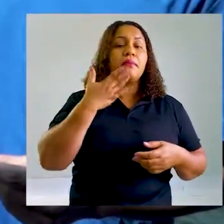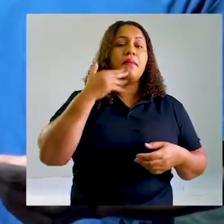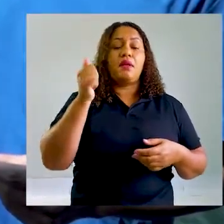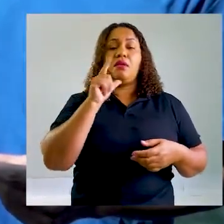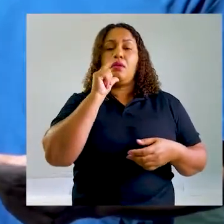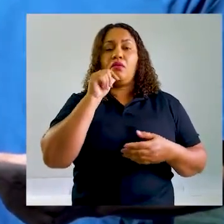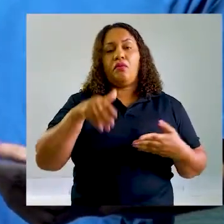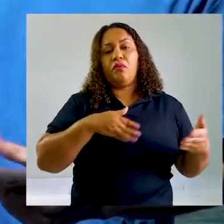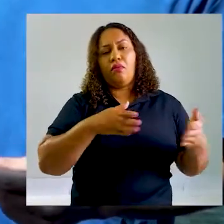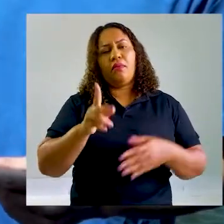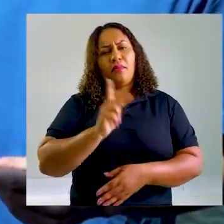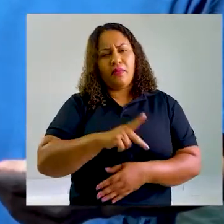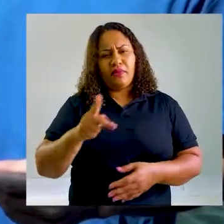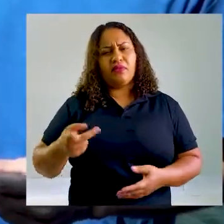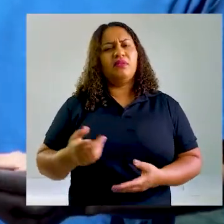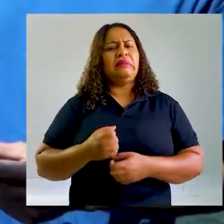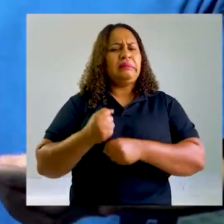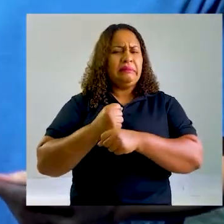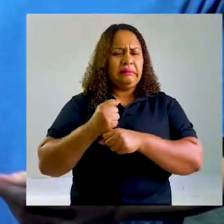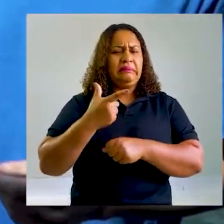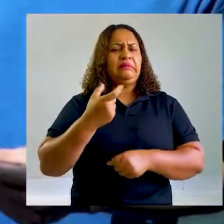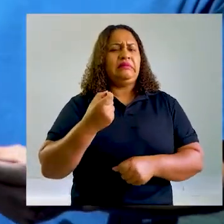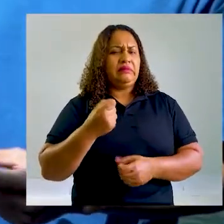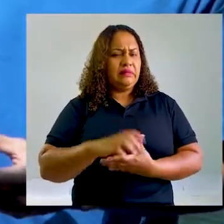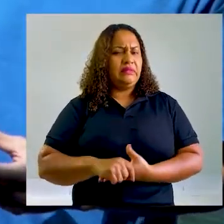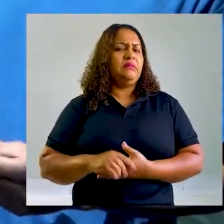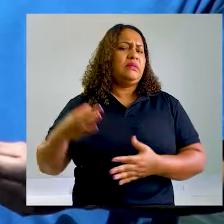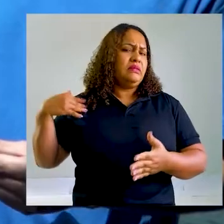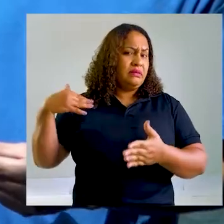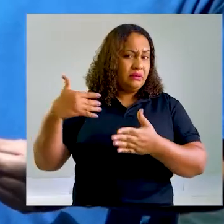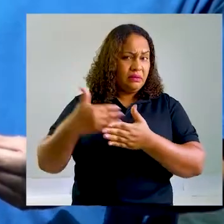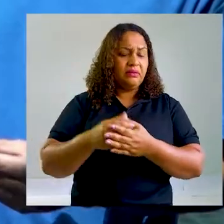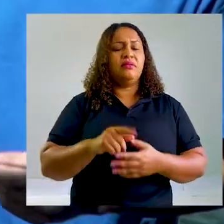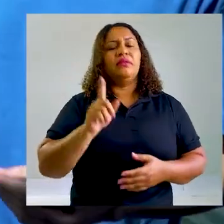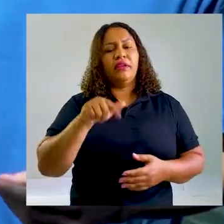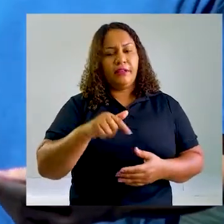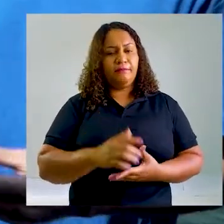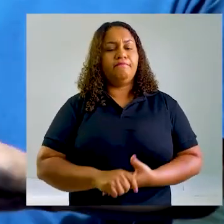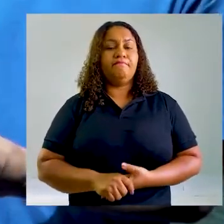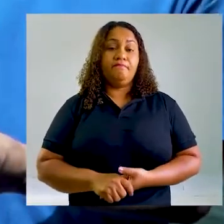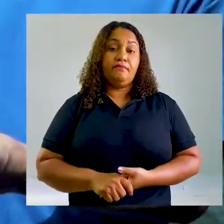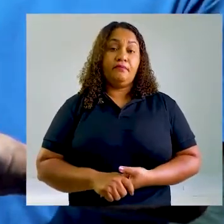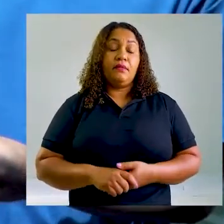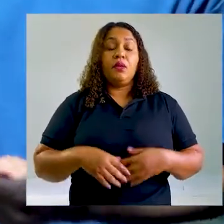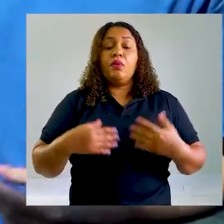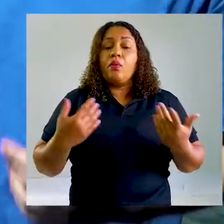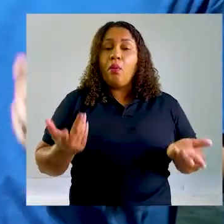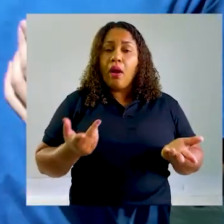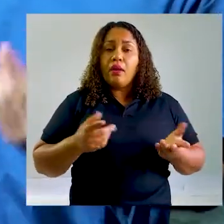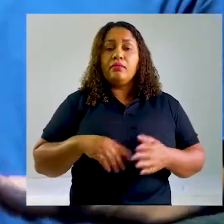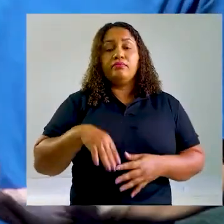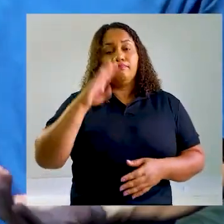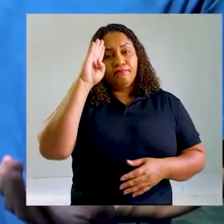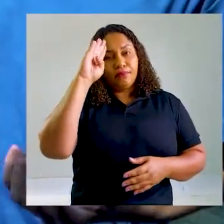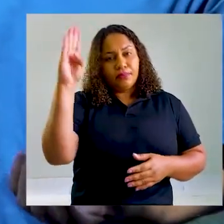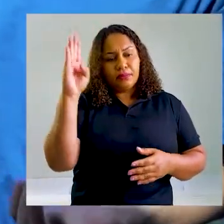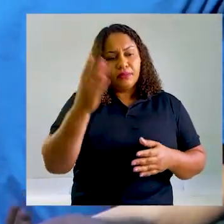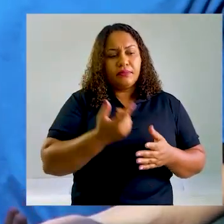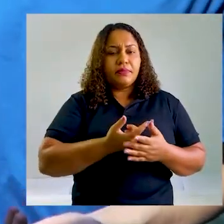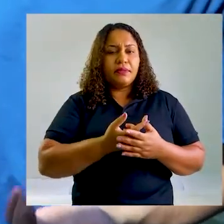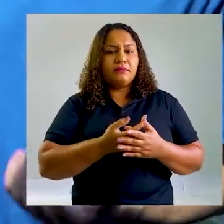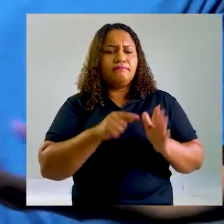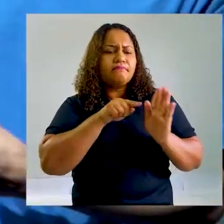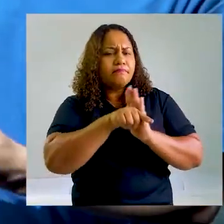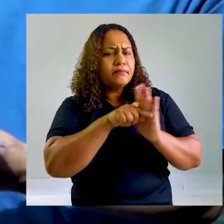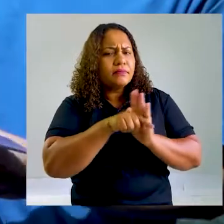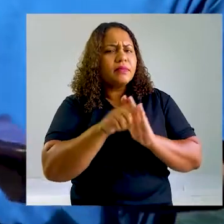esse nosso rio. Professor, muito tempo, né? 20 anos é uma caminhada grande, né? É um bocado de chão. Professor, então quais são os principais